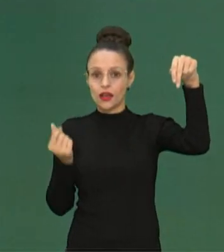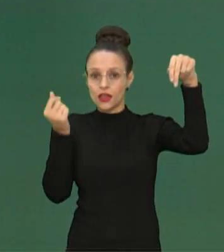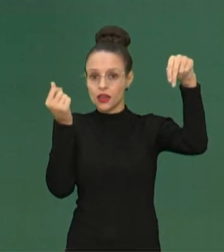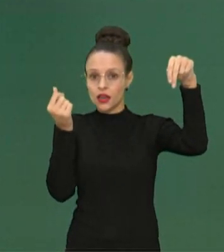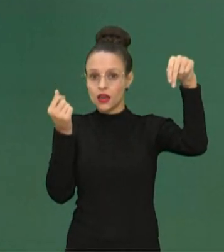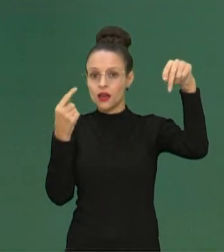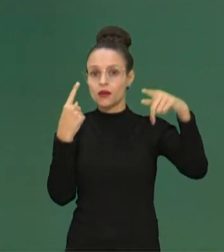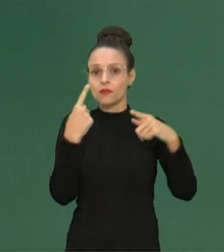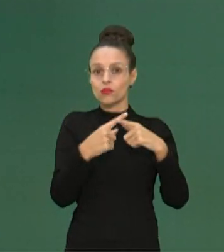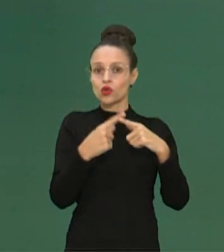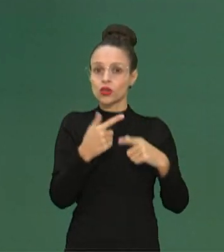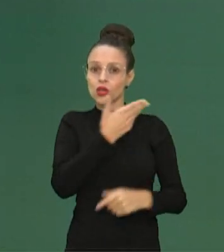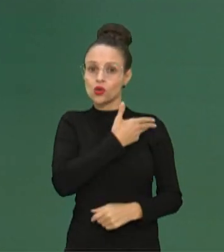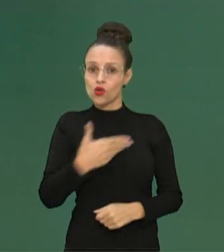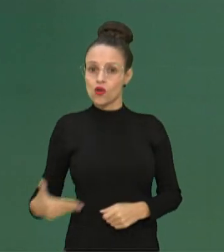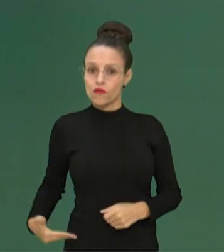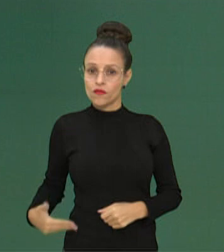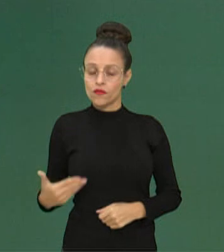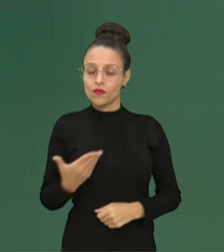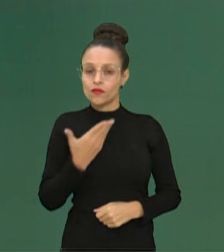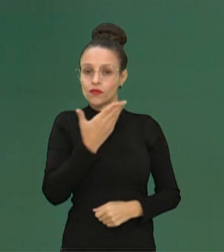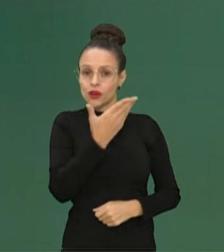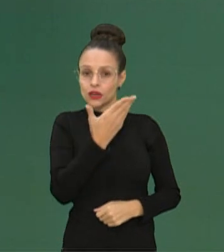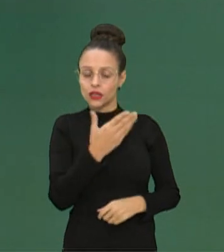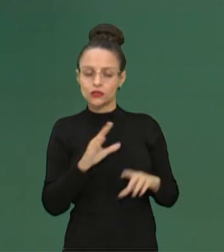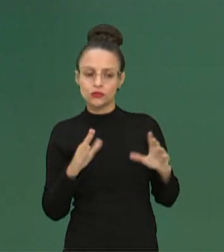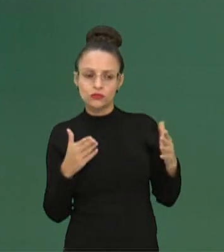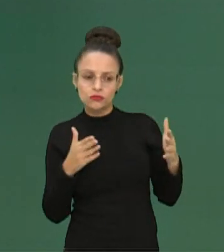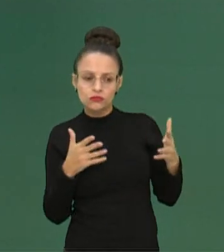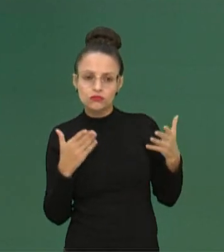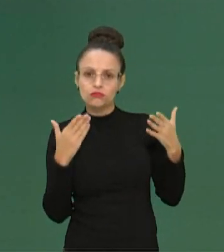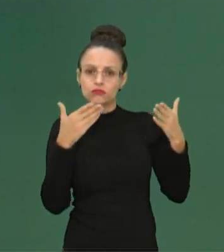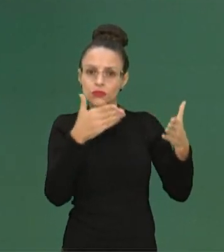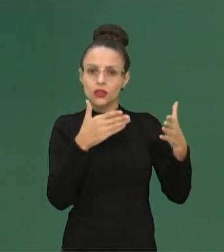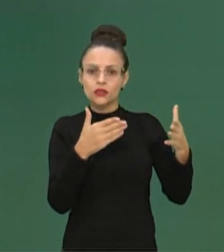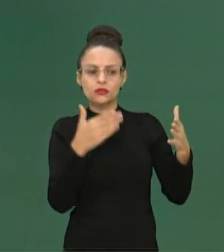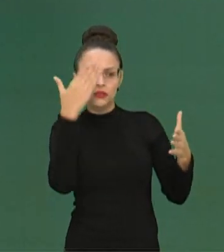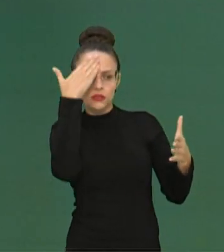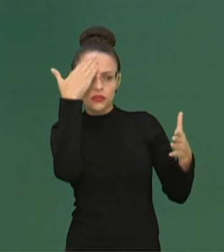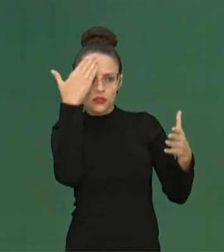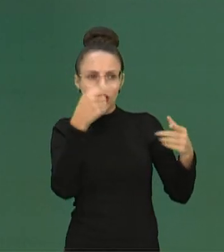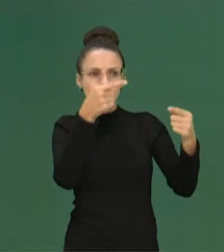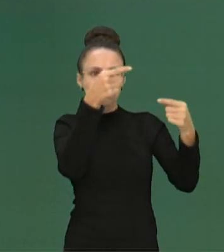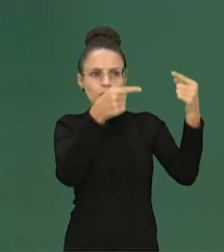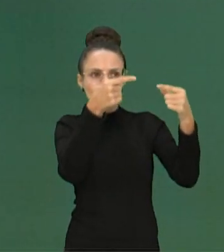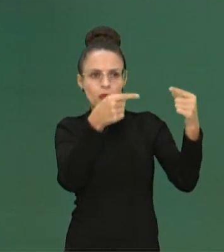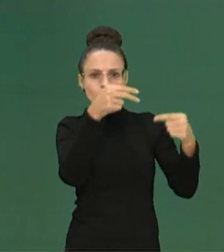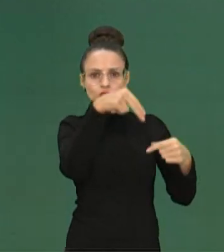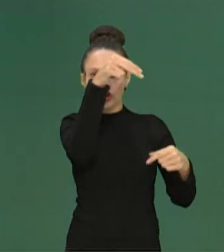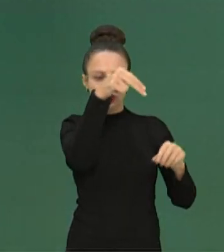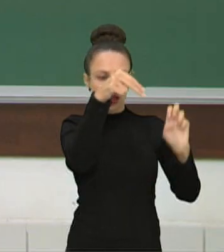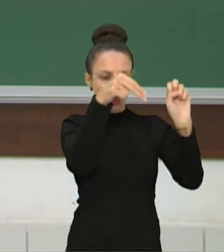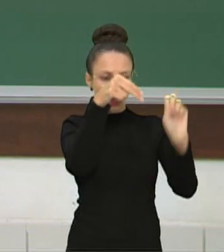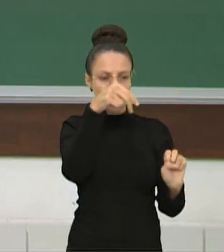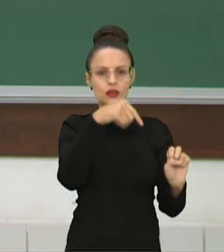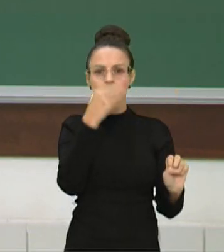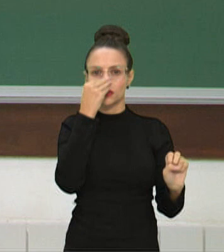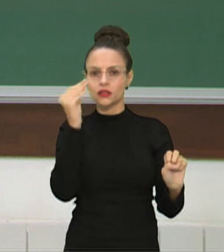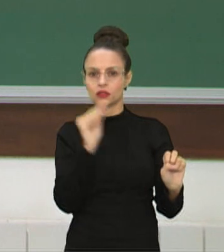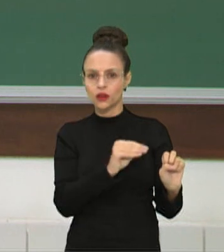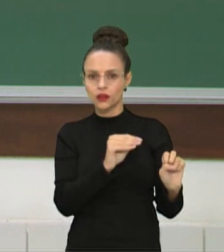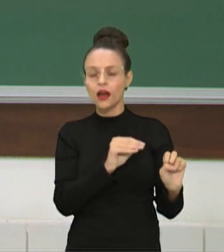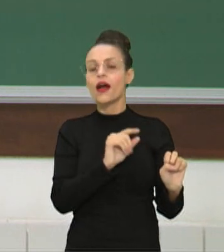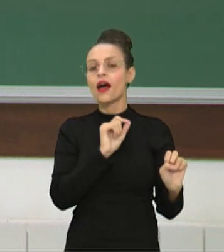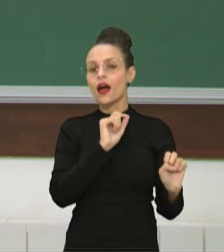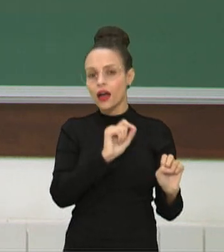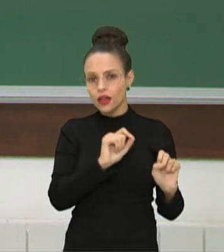tem governantes que lidam melhor com a parte norte e esquecem a parte sul. Aí cria-se